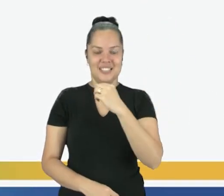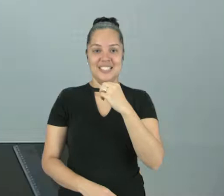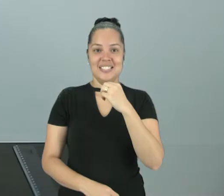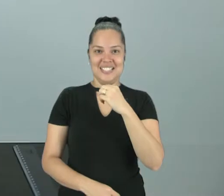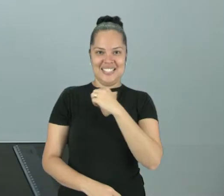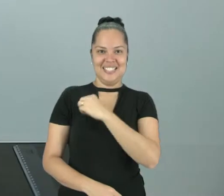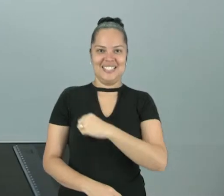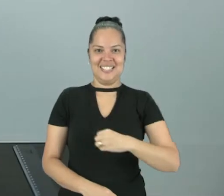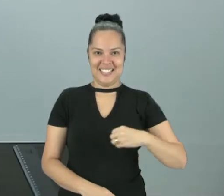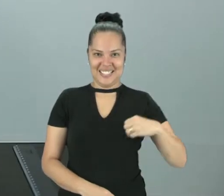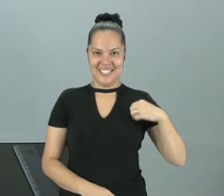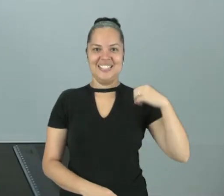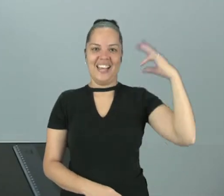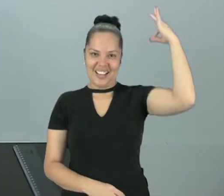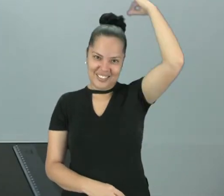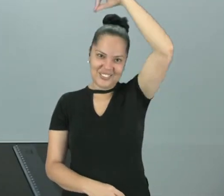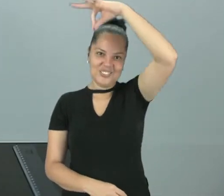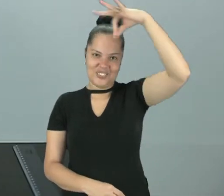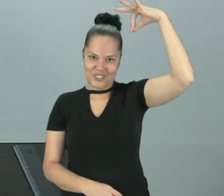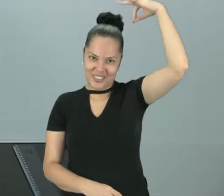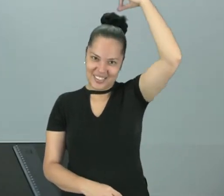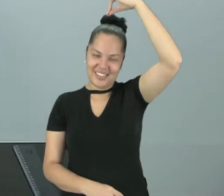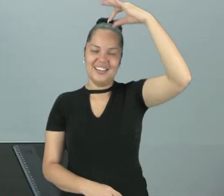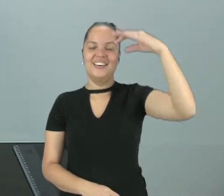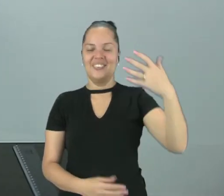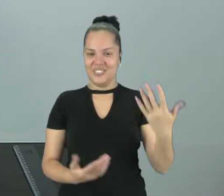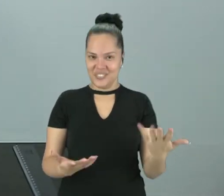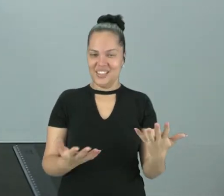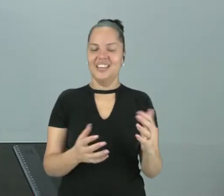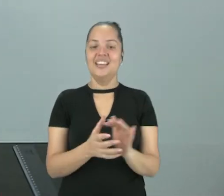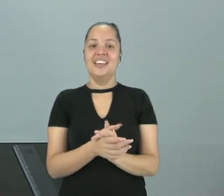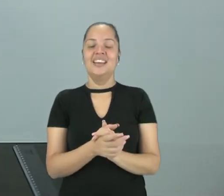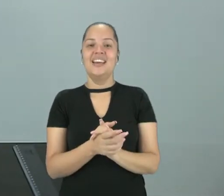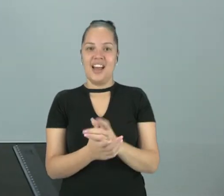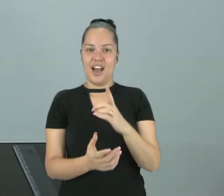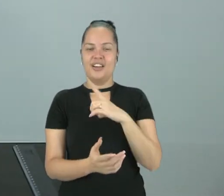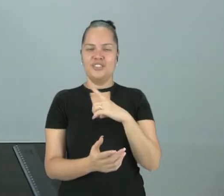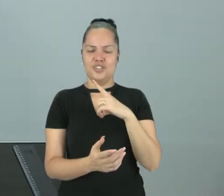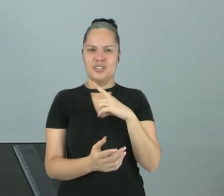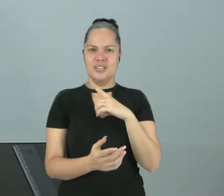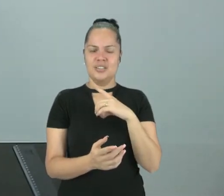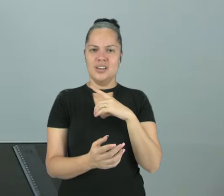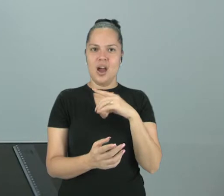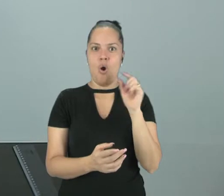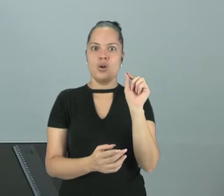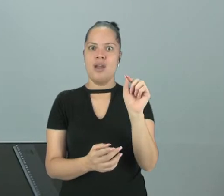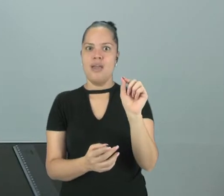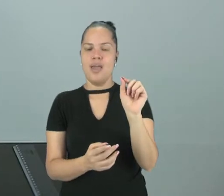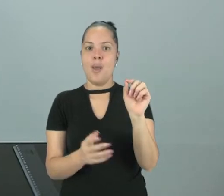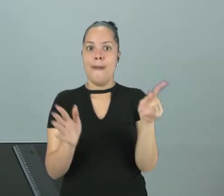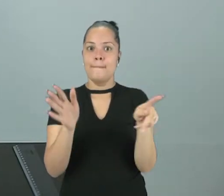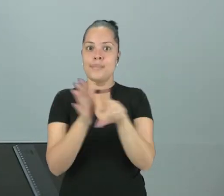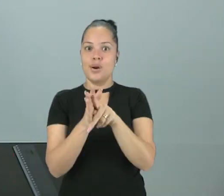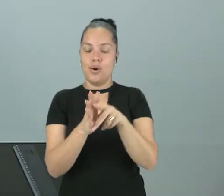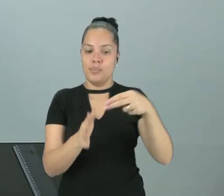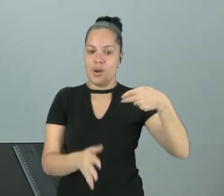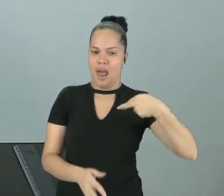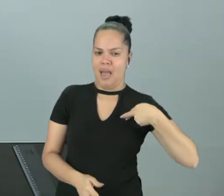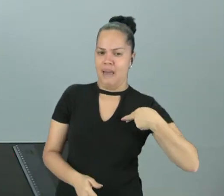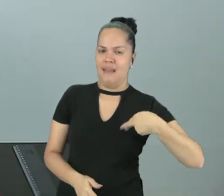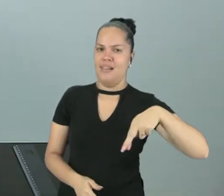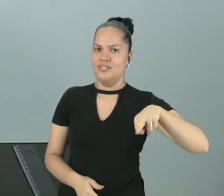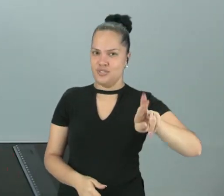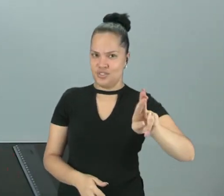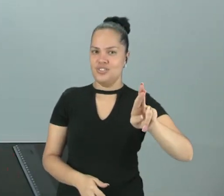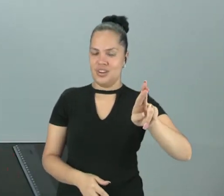serve aqui comigo O interessante né antes era algo estritamente né religioso não é estritamente da